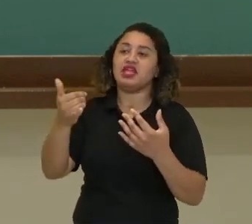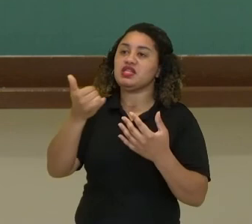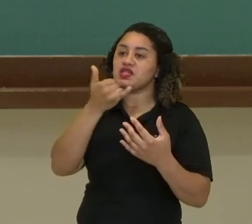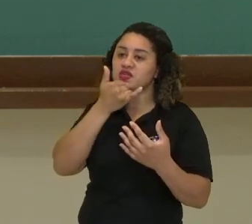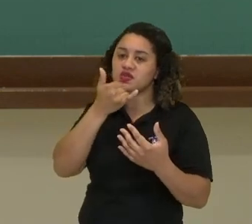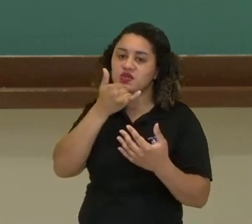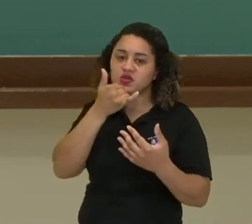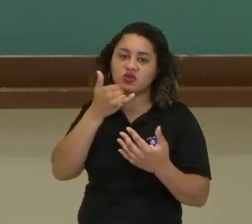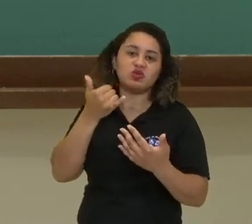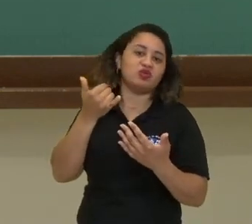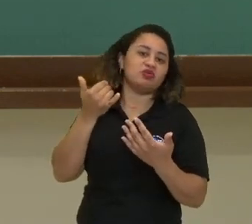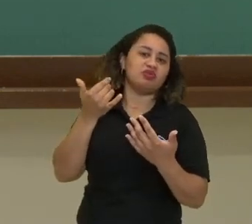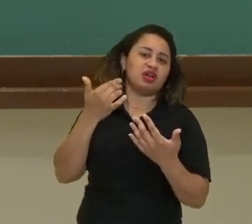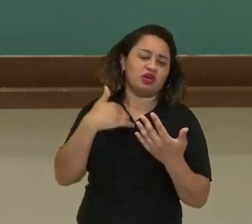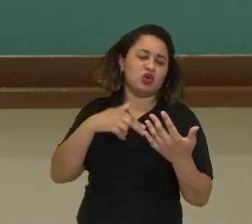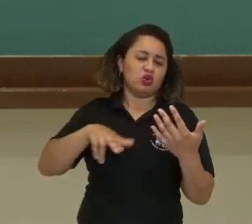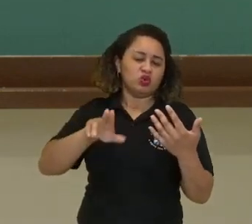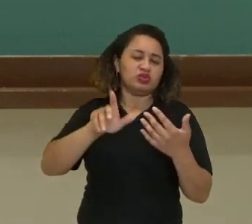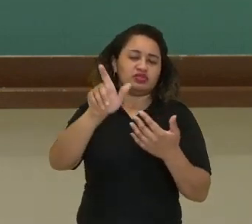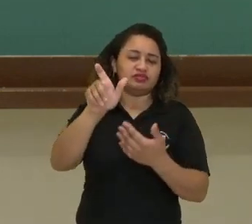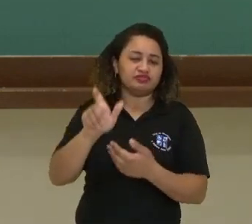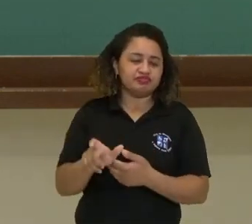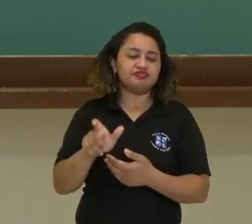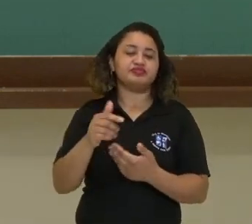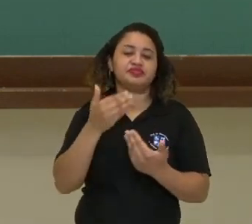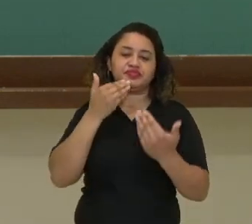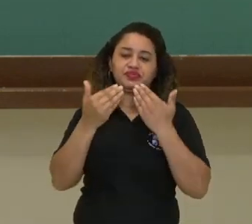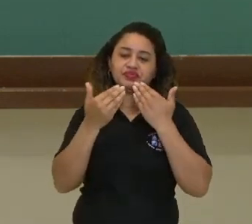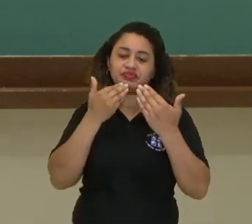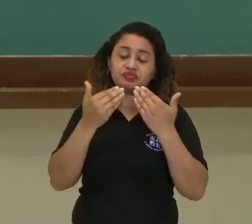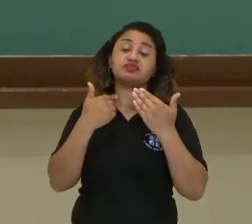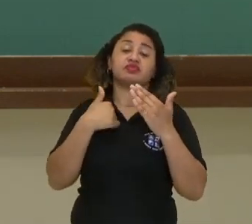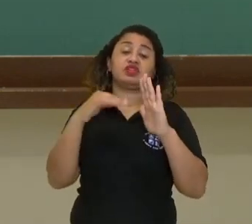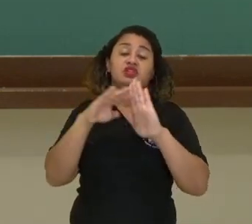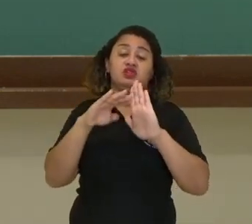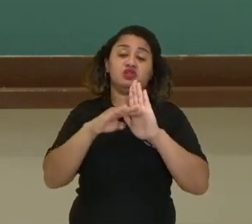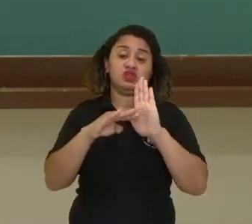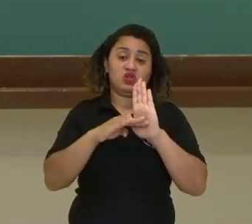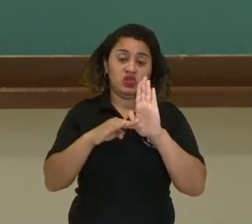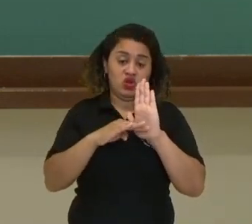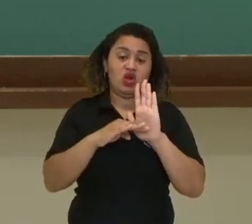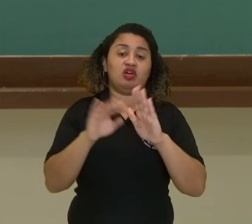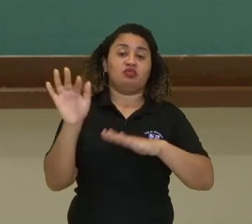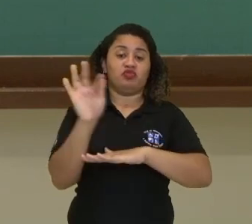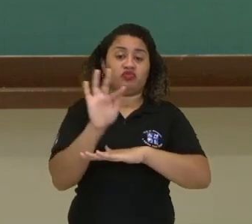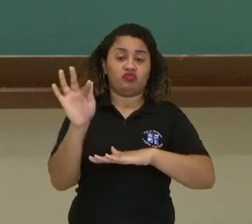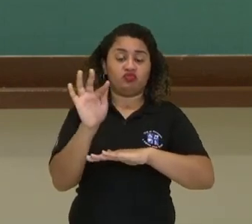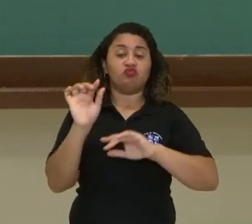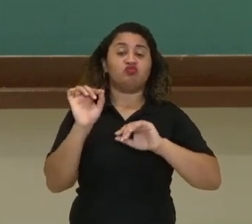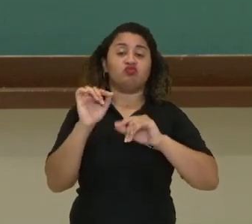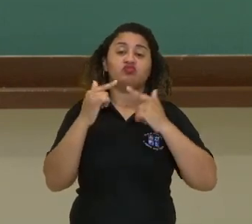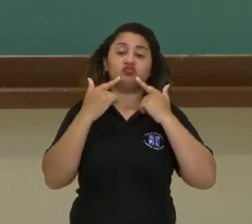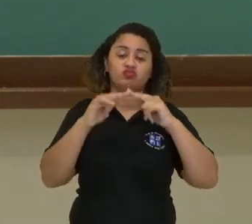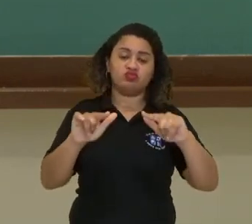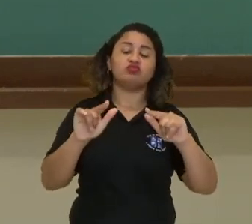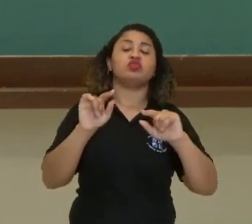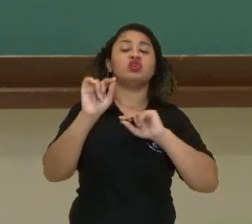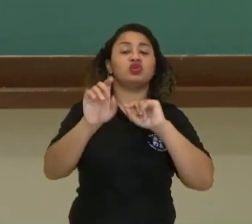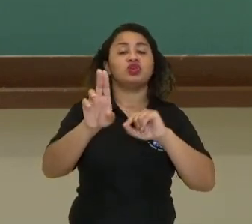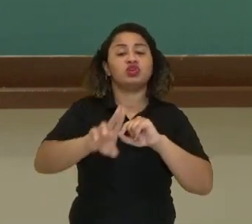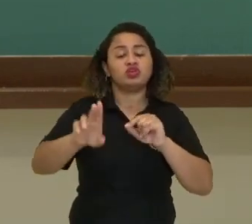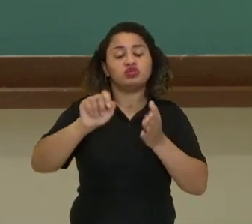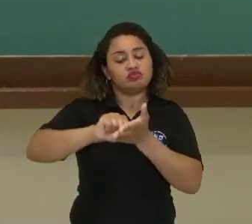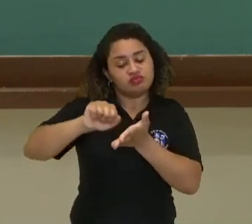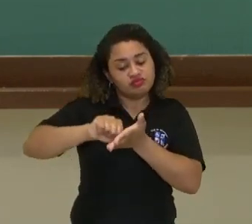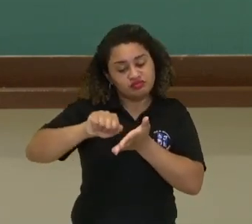desculpe-me. Então, de acordo com a gramática normativa, a norma culta, nos escritos, e quando eu estou utilizando a